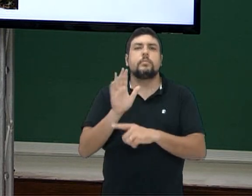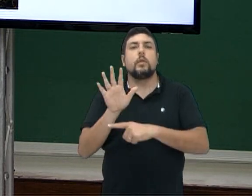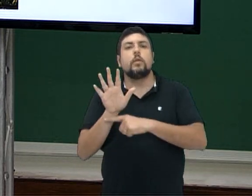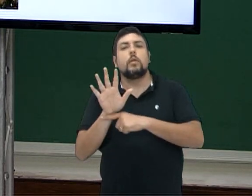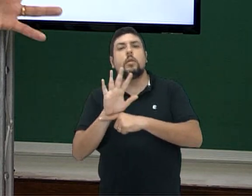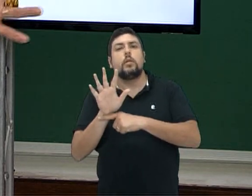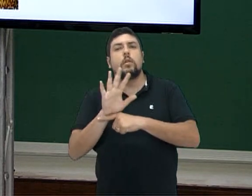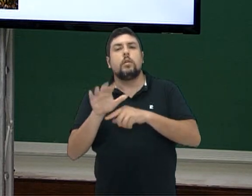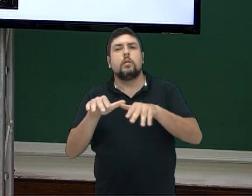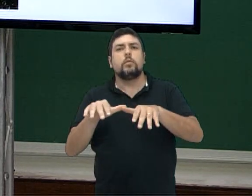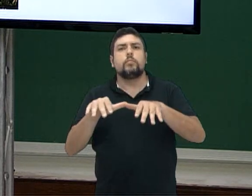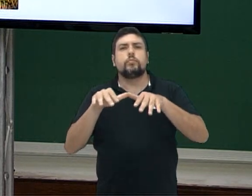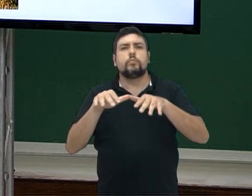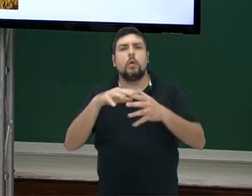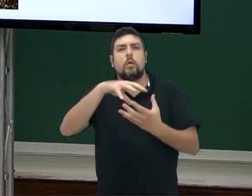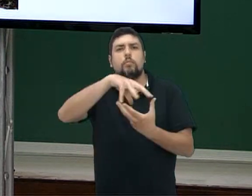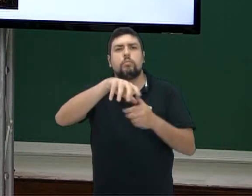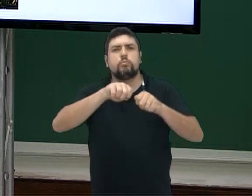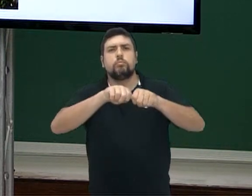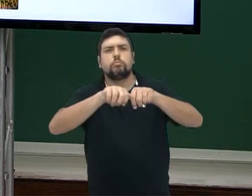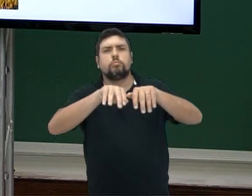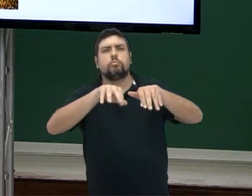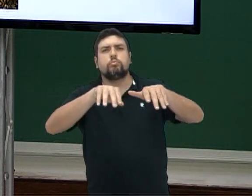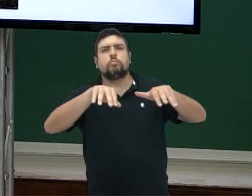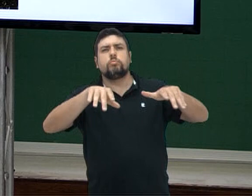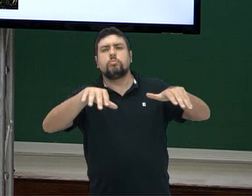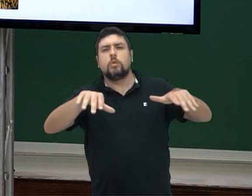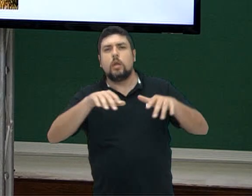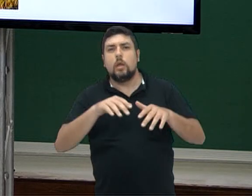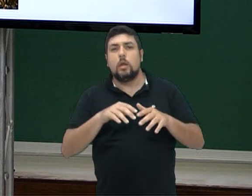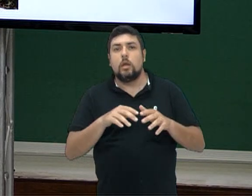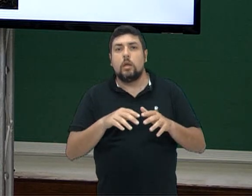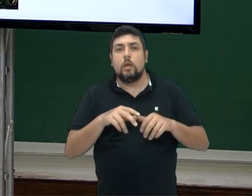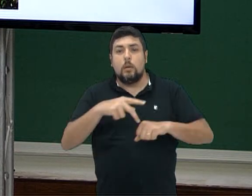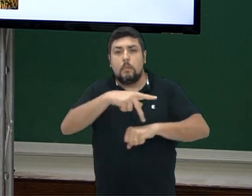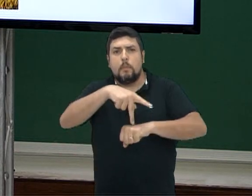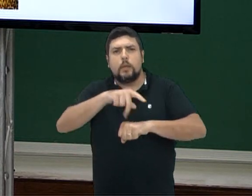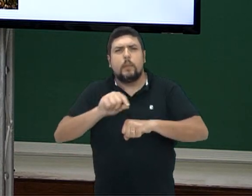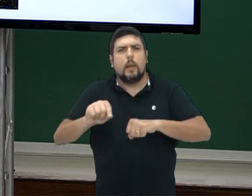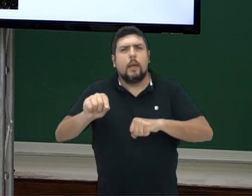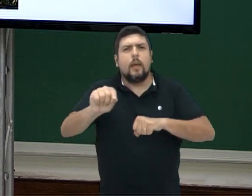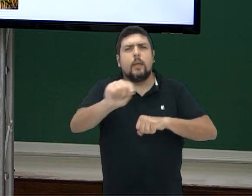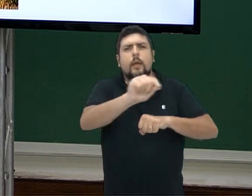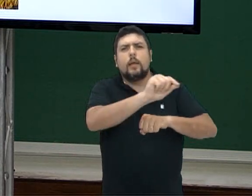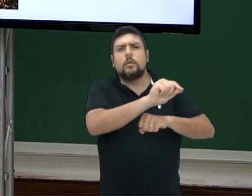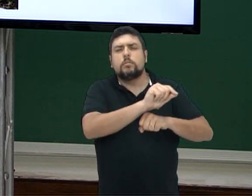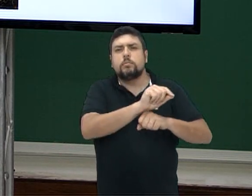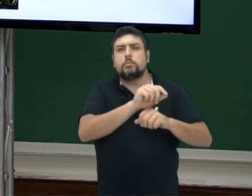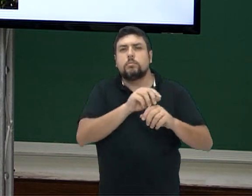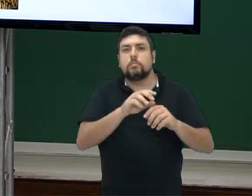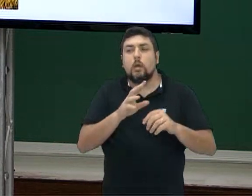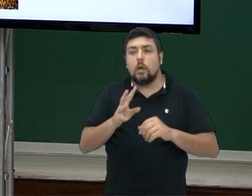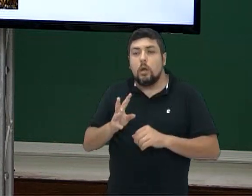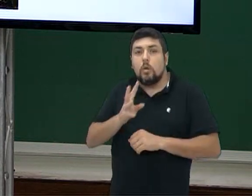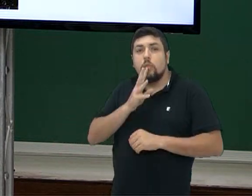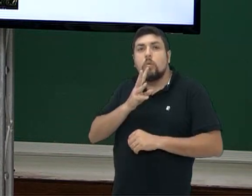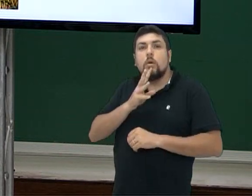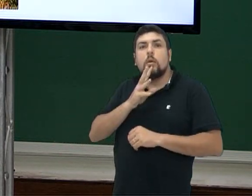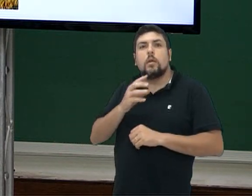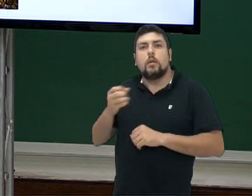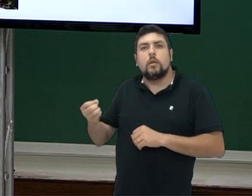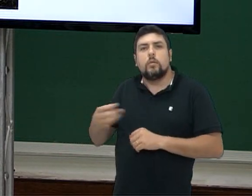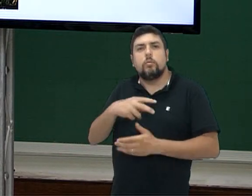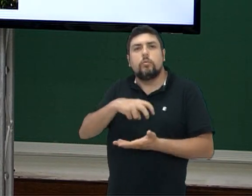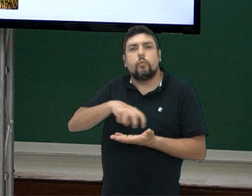né, diferentes, então culturas diferentes que acabam conhecendo aquela modalidade. Além disso, né, em 1966 teve o filme